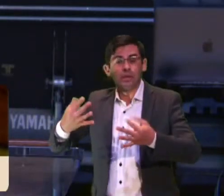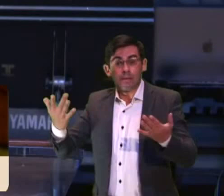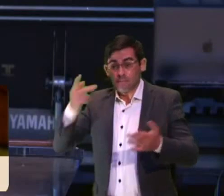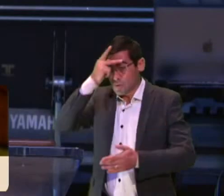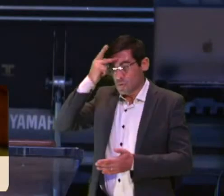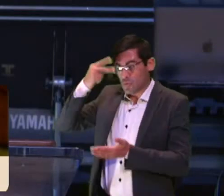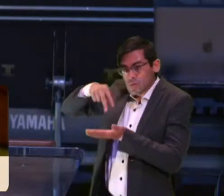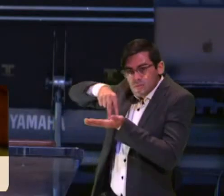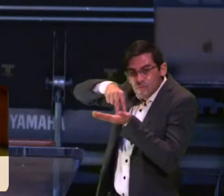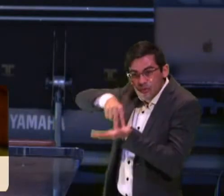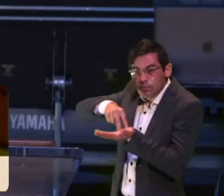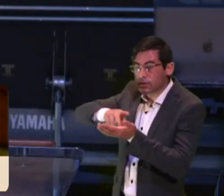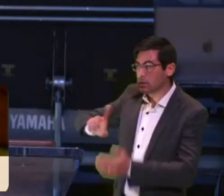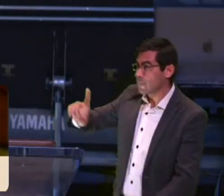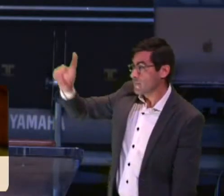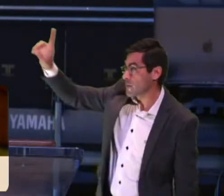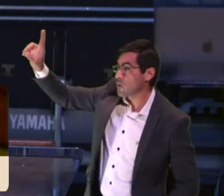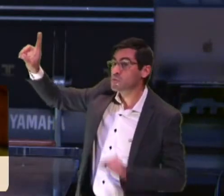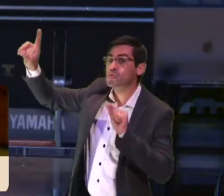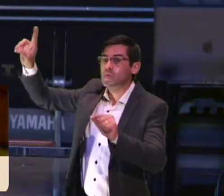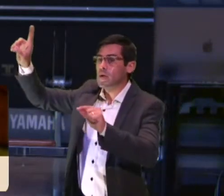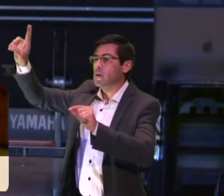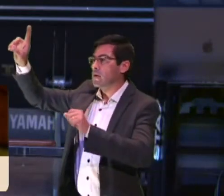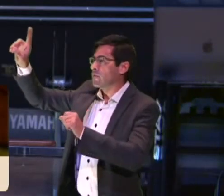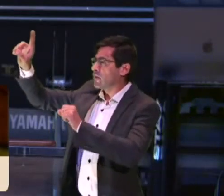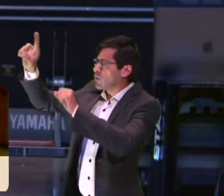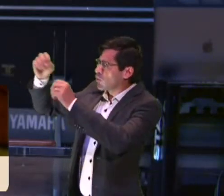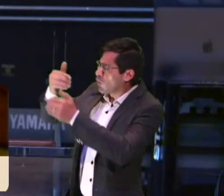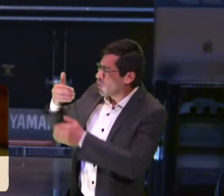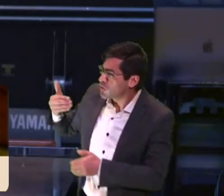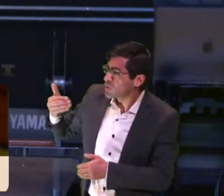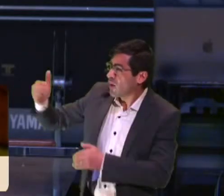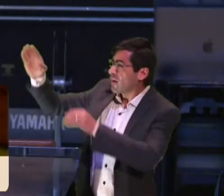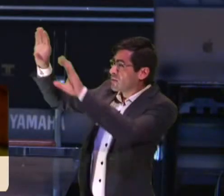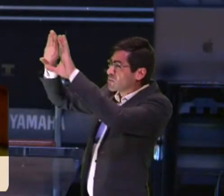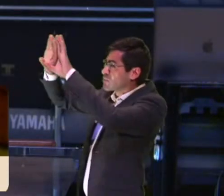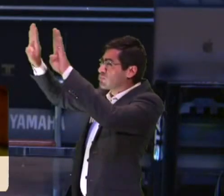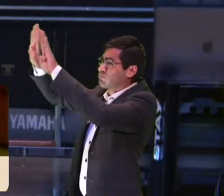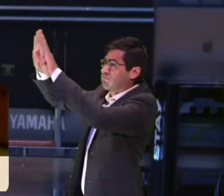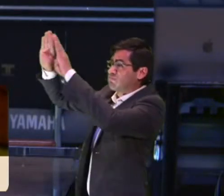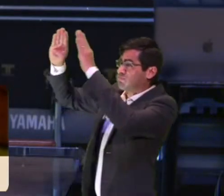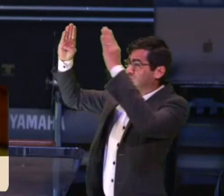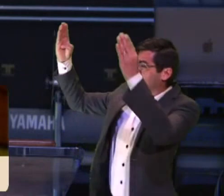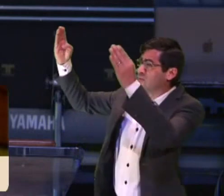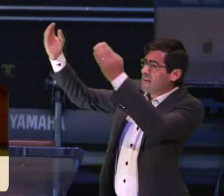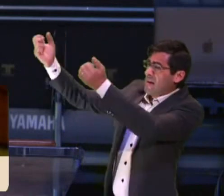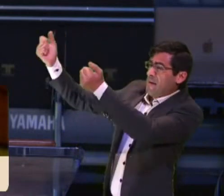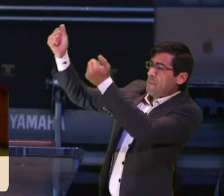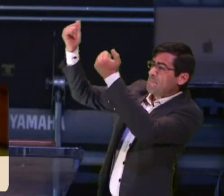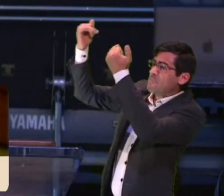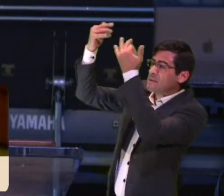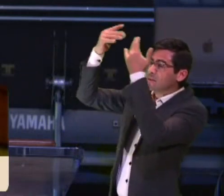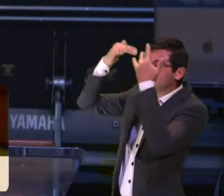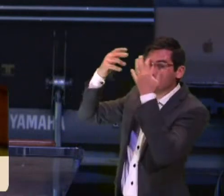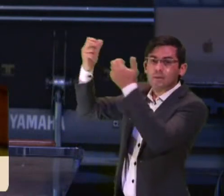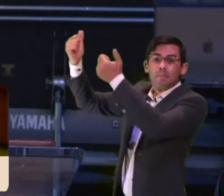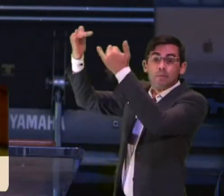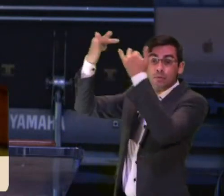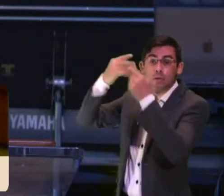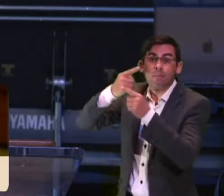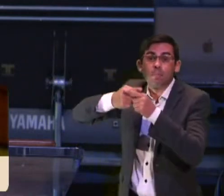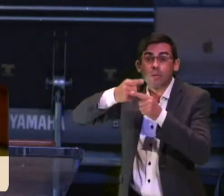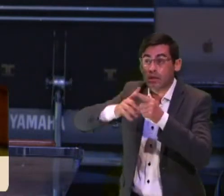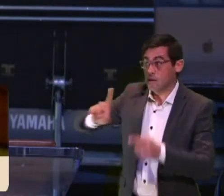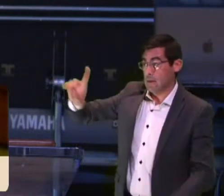forma, Deus vai continuar abrindo e fechando os céus. Ele vai continuar derramando os depósitos da sua graça, porque Ele é